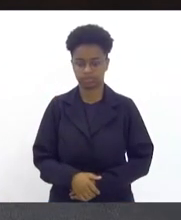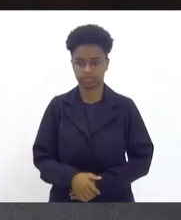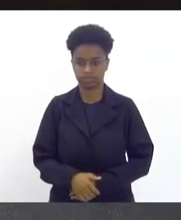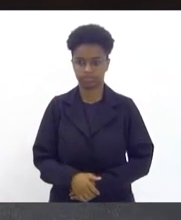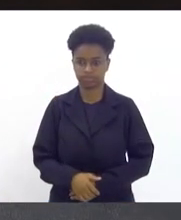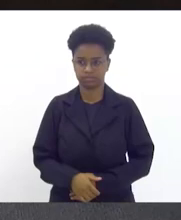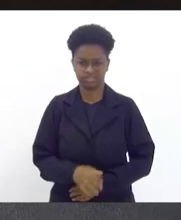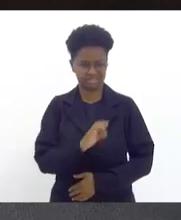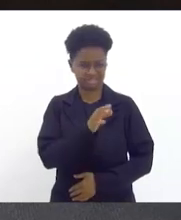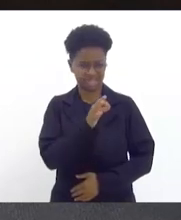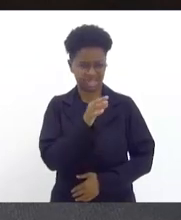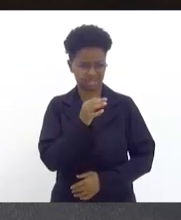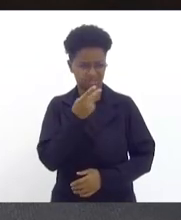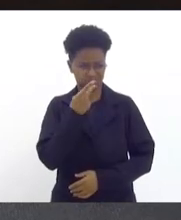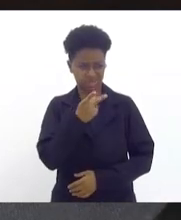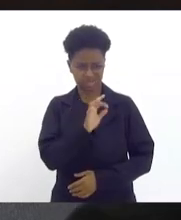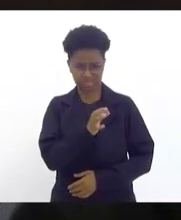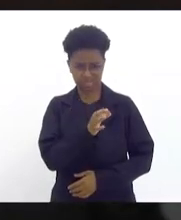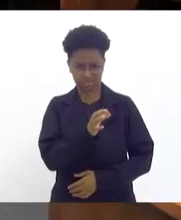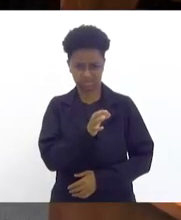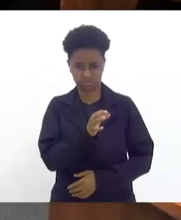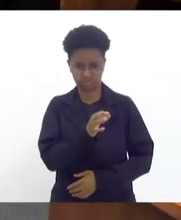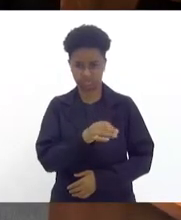pronúncia está correta